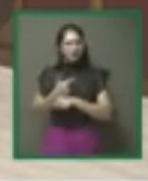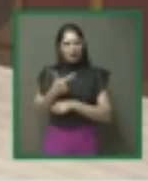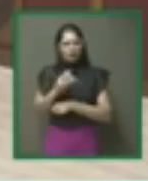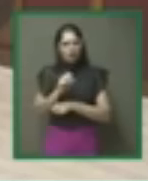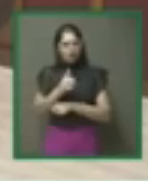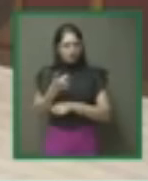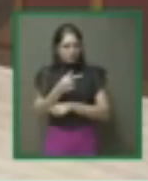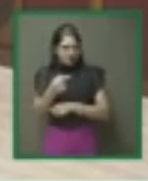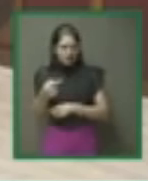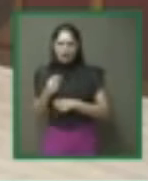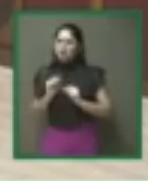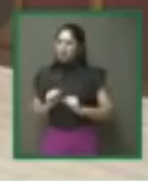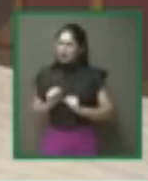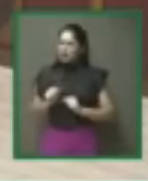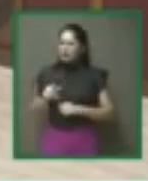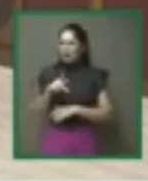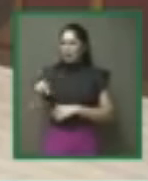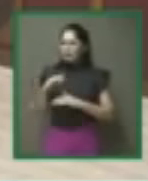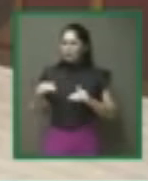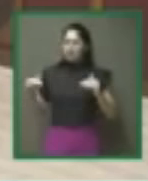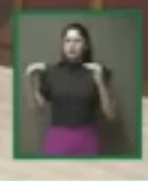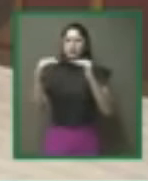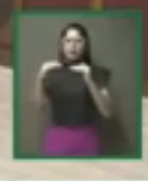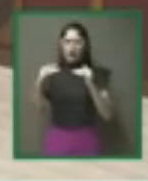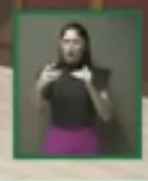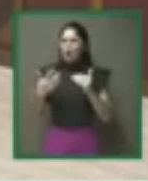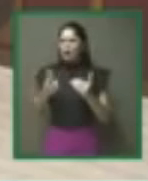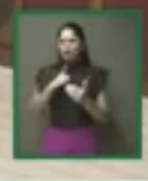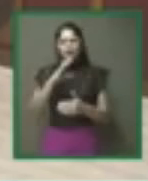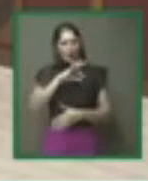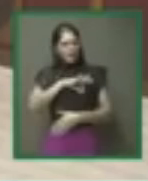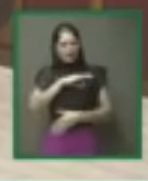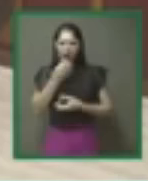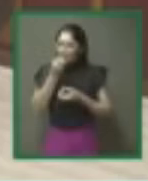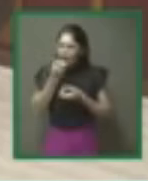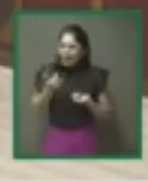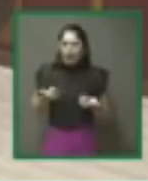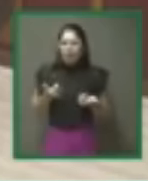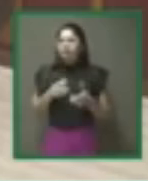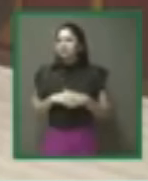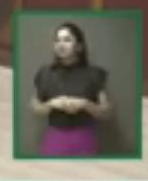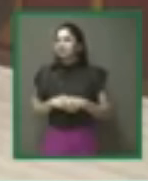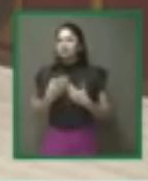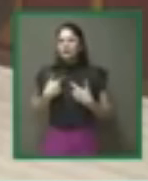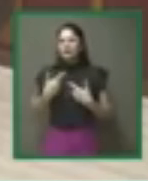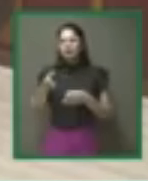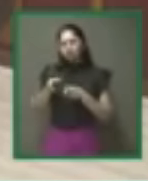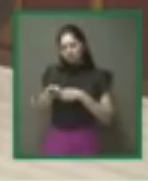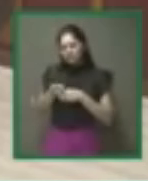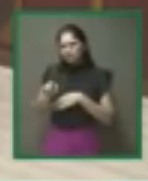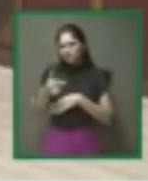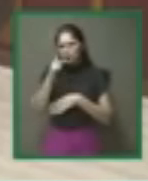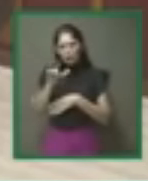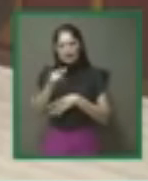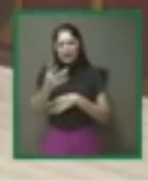pena trabalhar como professor universitário, né? A gente ganhava razoavelmente bem, né, para estar em sala de aula. E aí eu falei para ele, você não